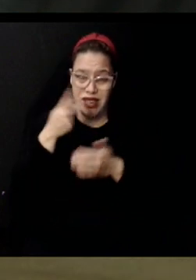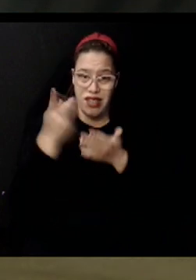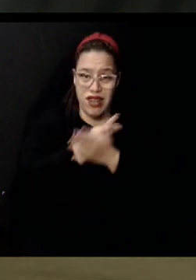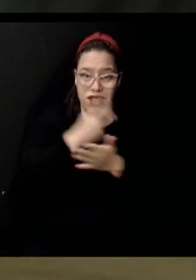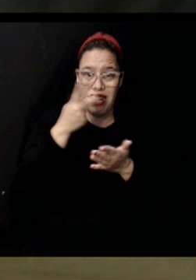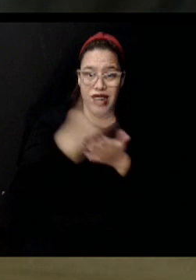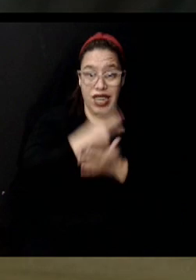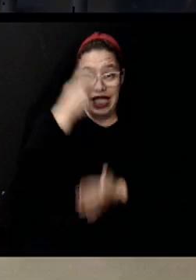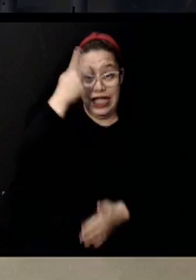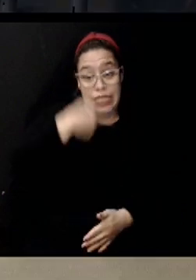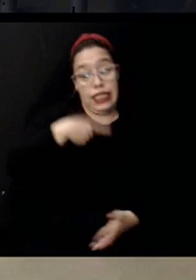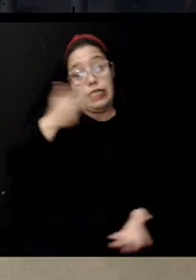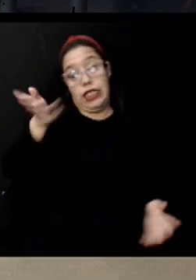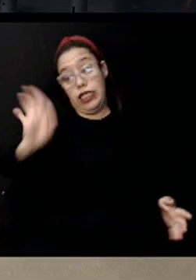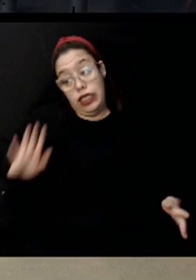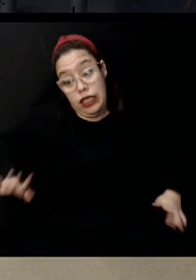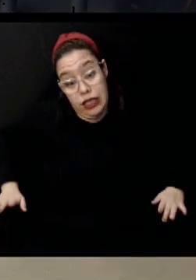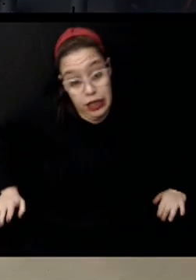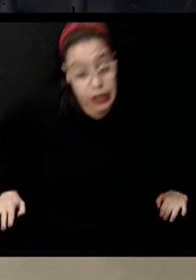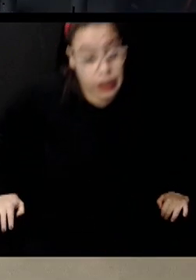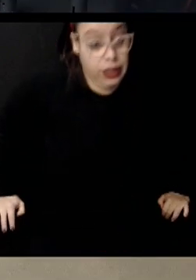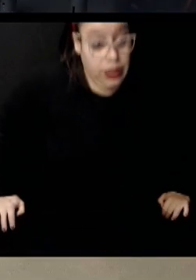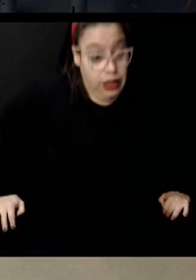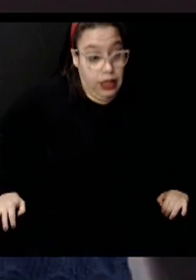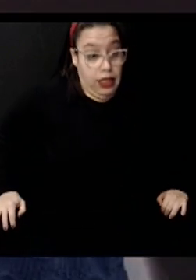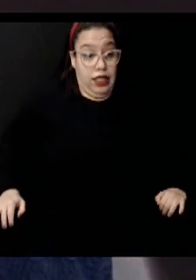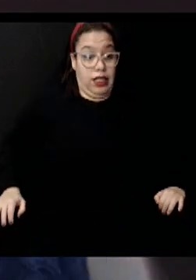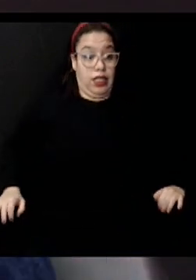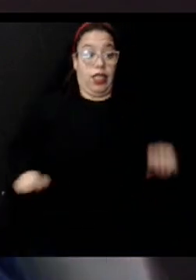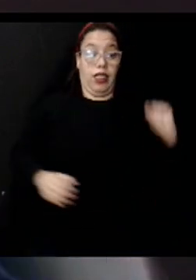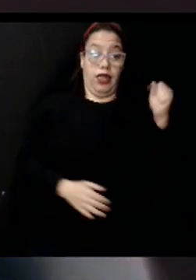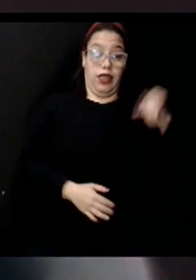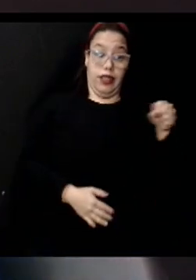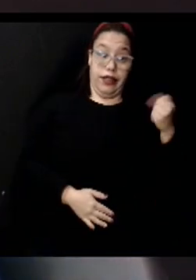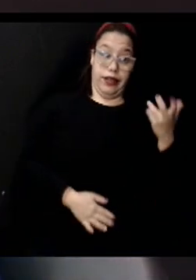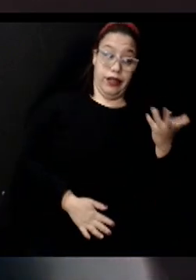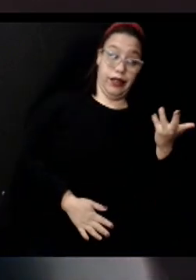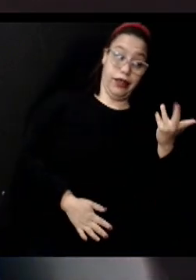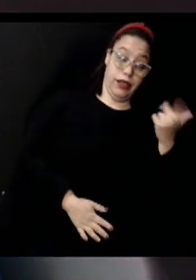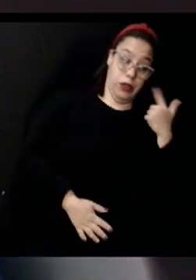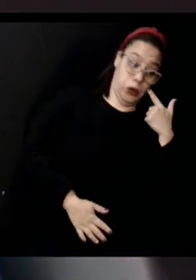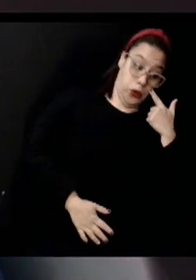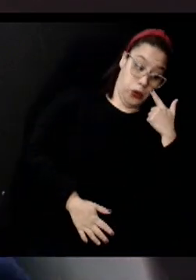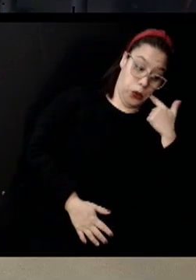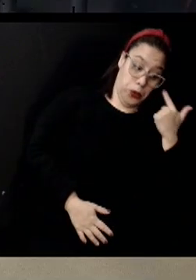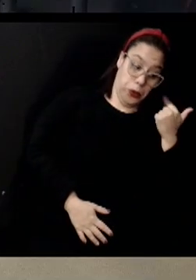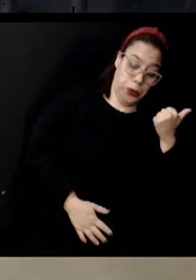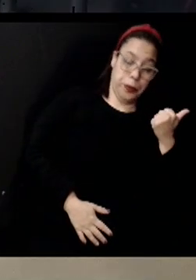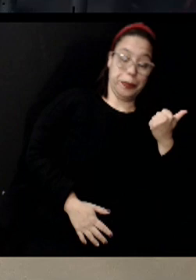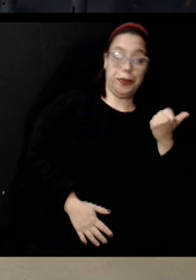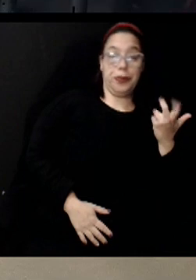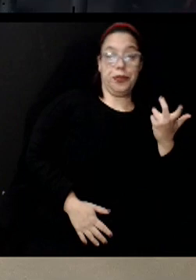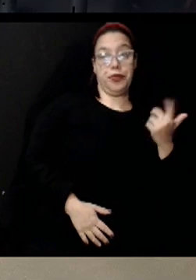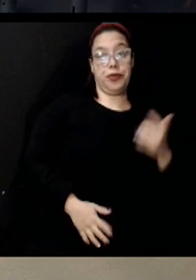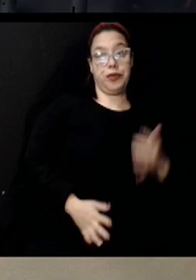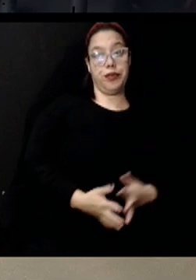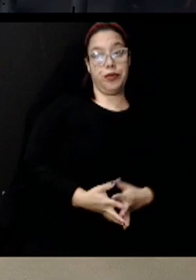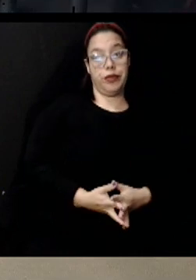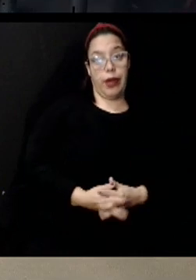Sim. É, então, vamos lá. Certamente, é aquela coisa antiga, né, de sentar, né, do macaquinho